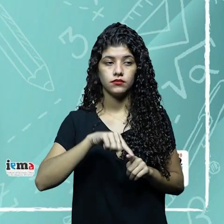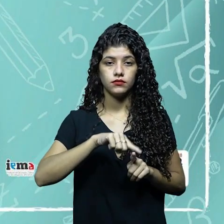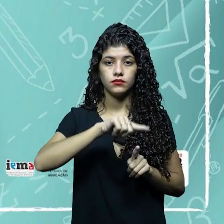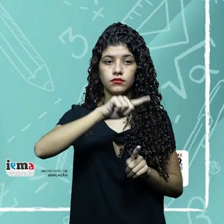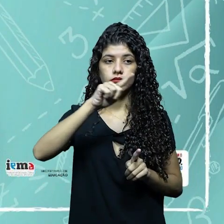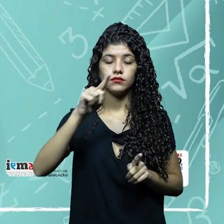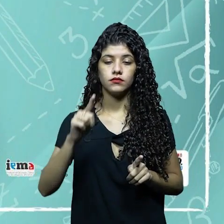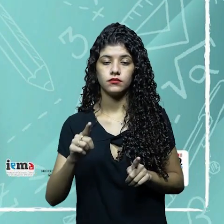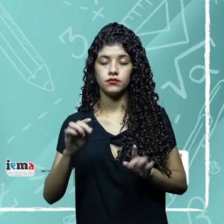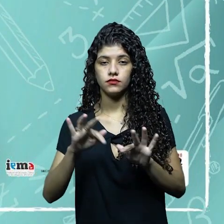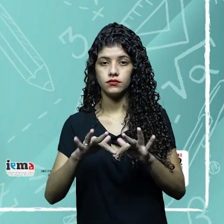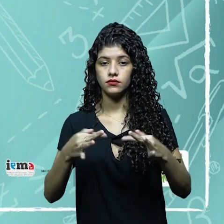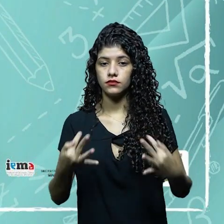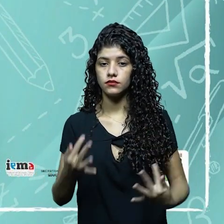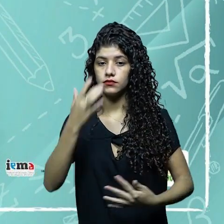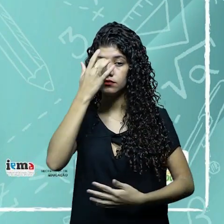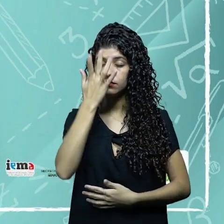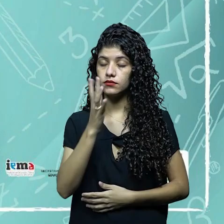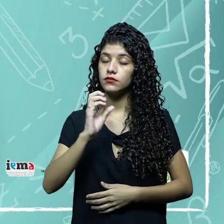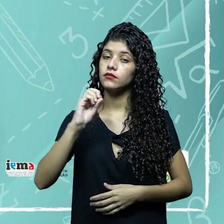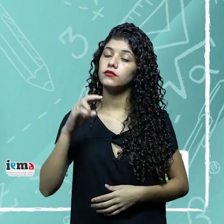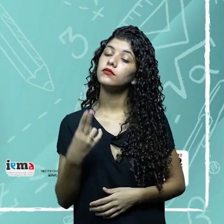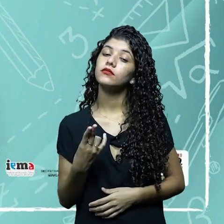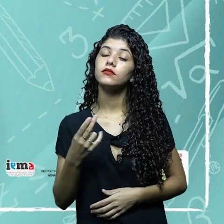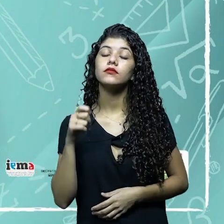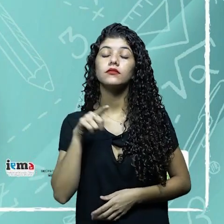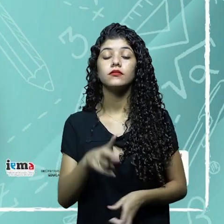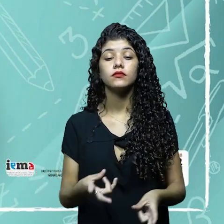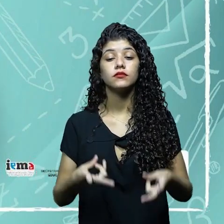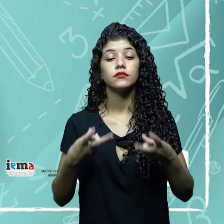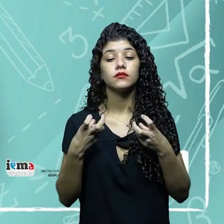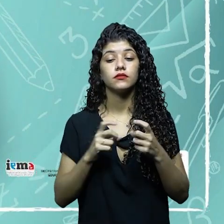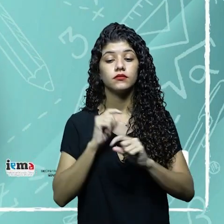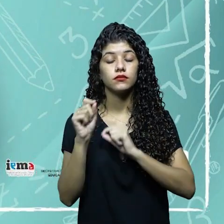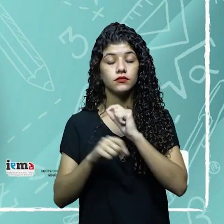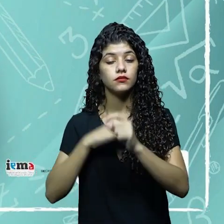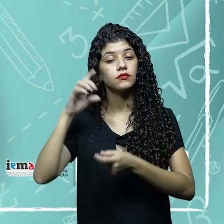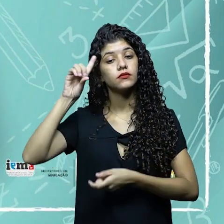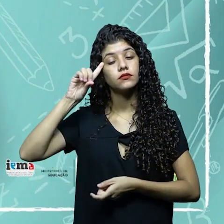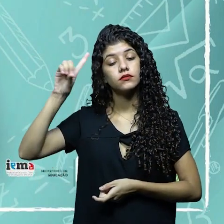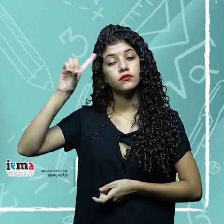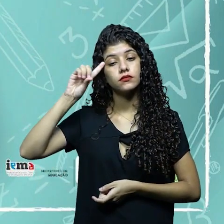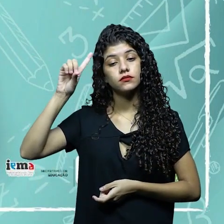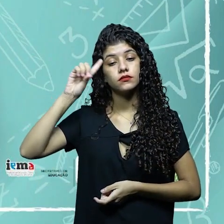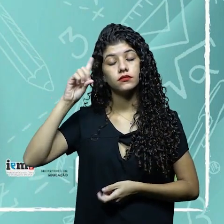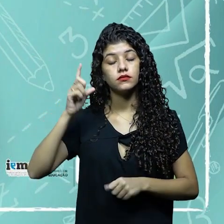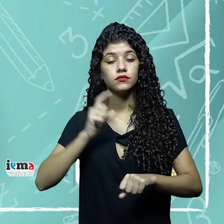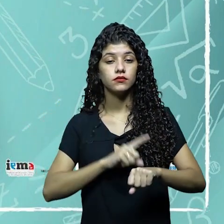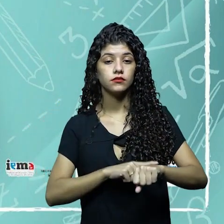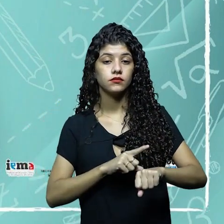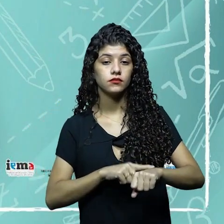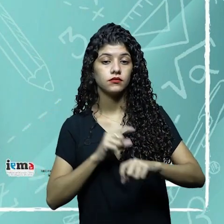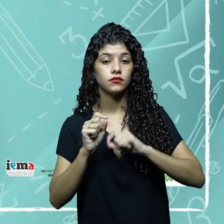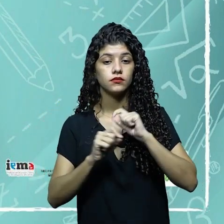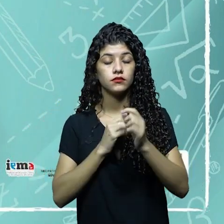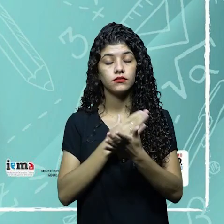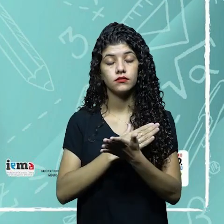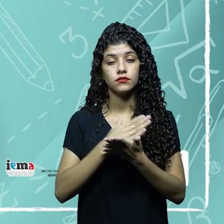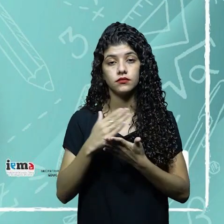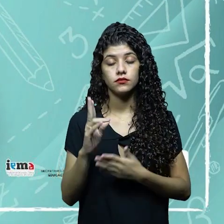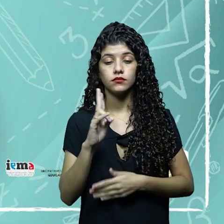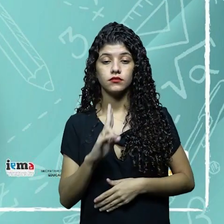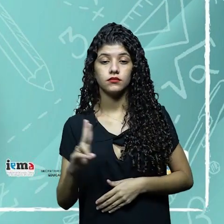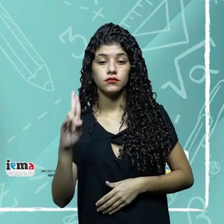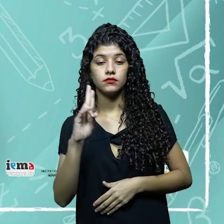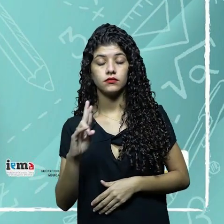do arco, né, porque facilitaria. Então, você vai perceber que no seu dia a dia, quando você